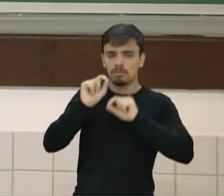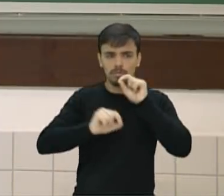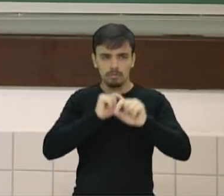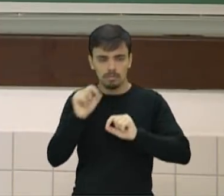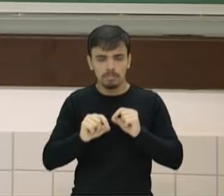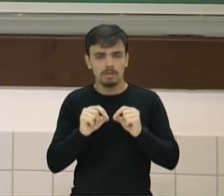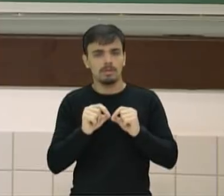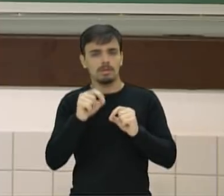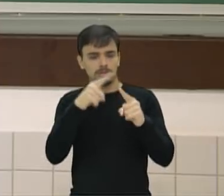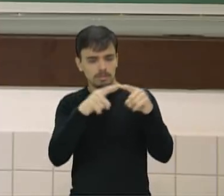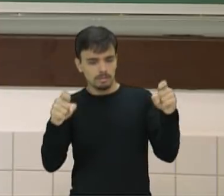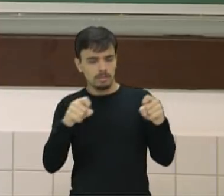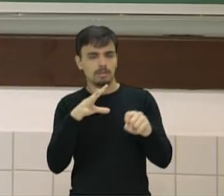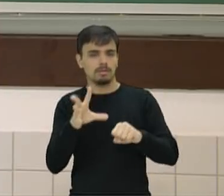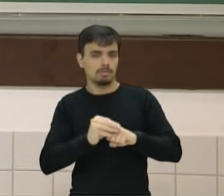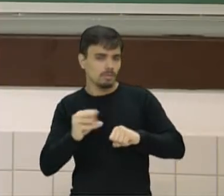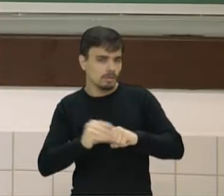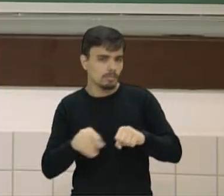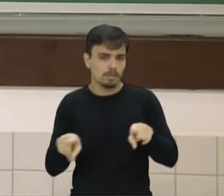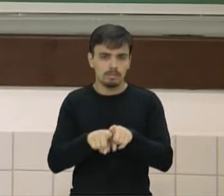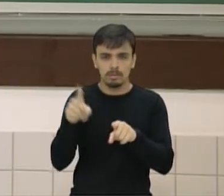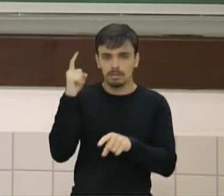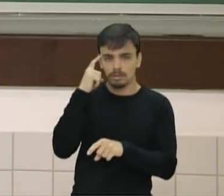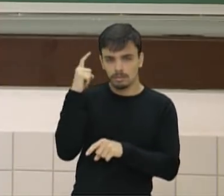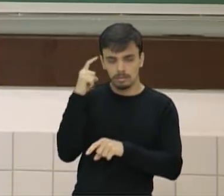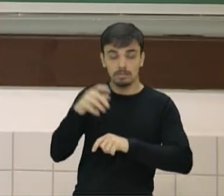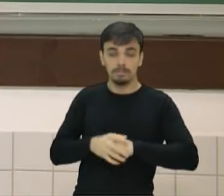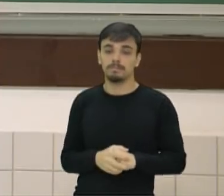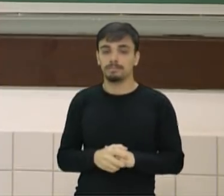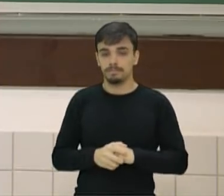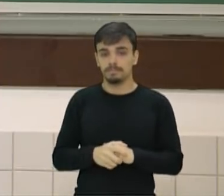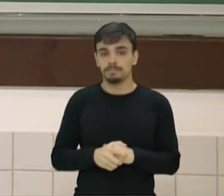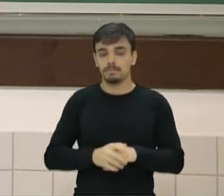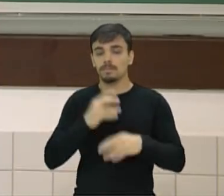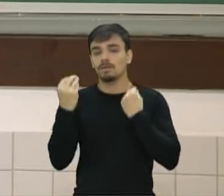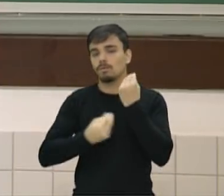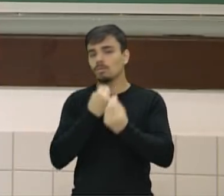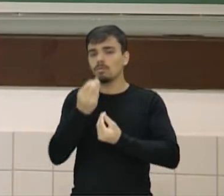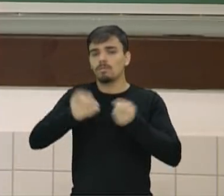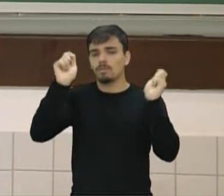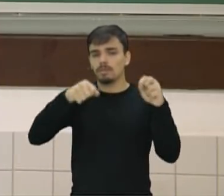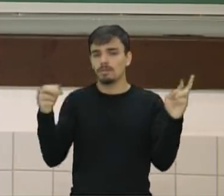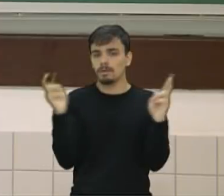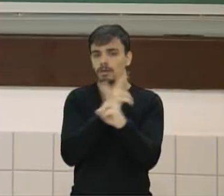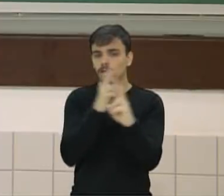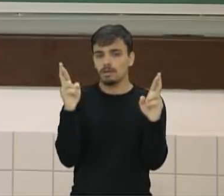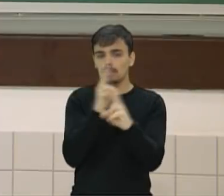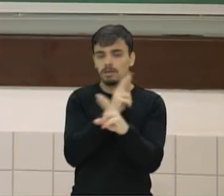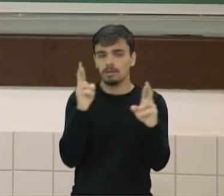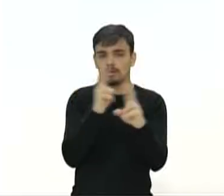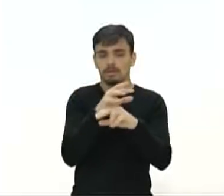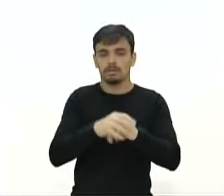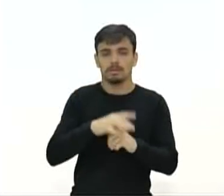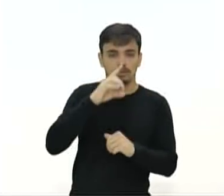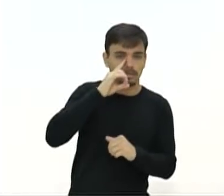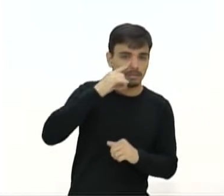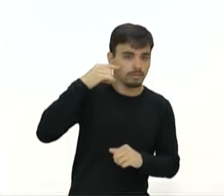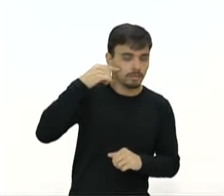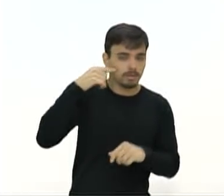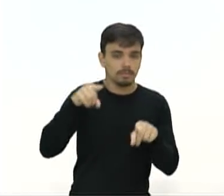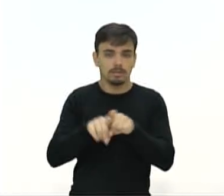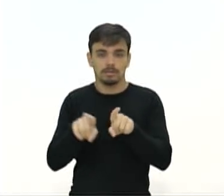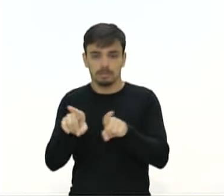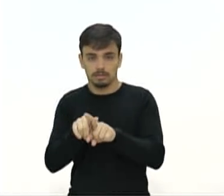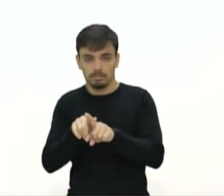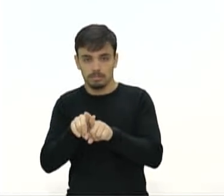forma de conhecimento, o conhecimento racional. Então como a gente pode relacionar Durkheim e o Machado de Assis?